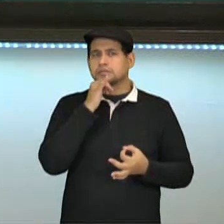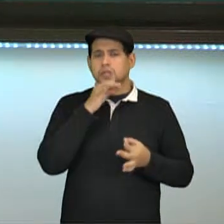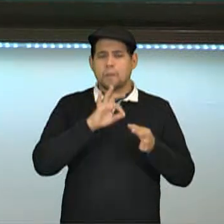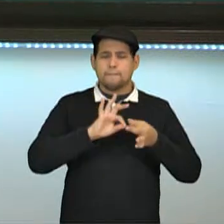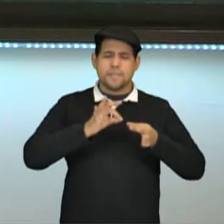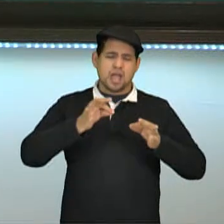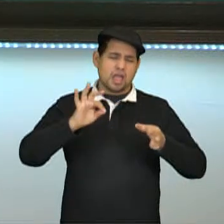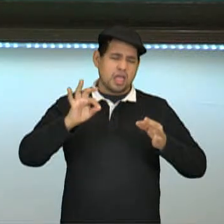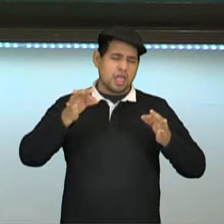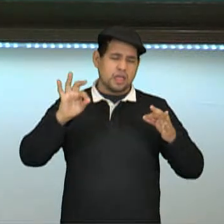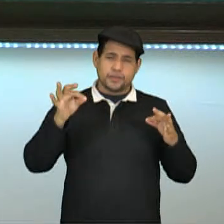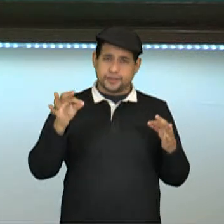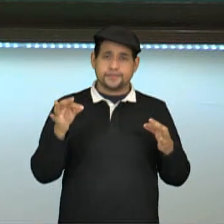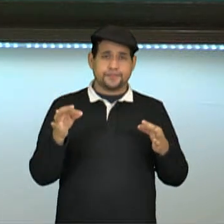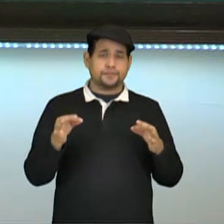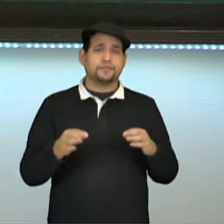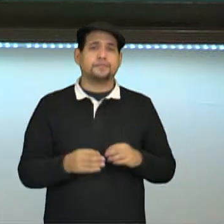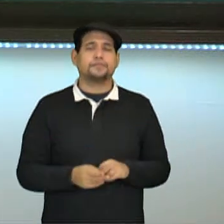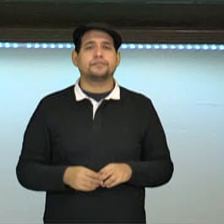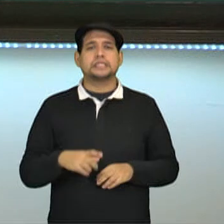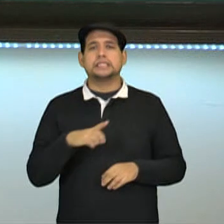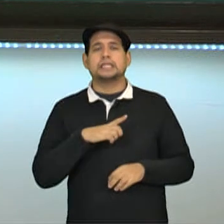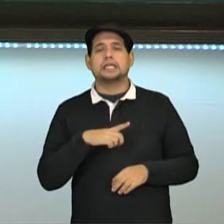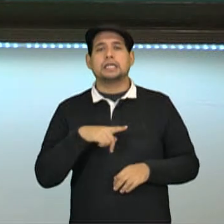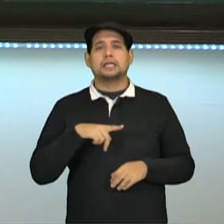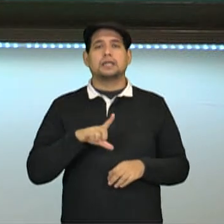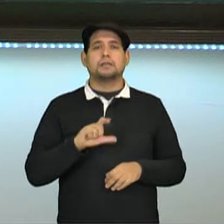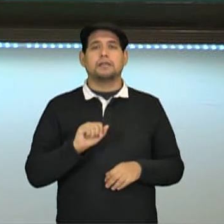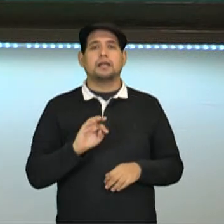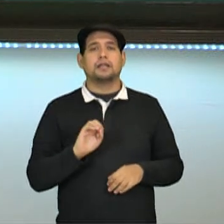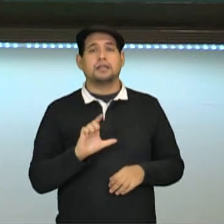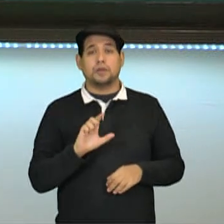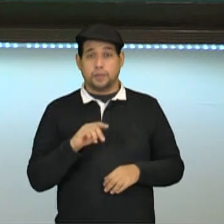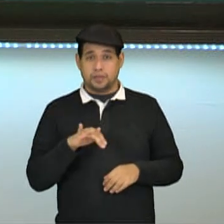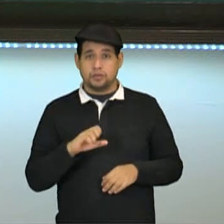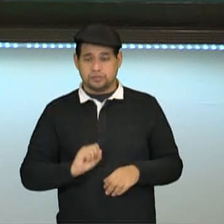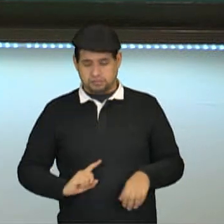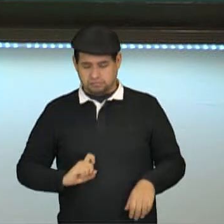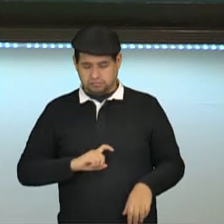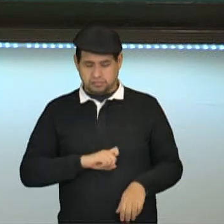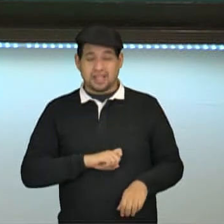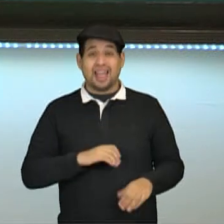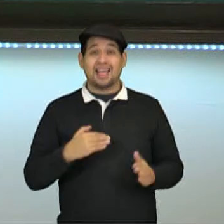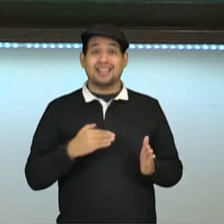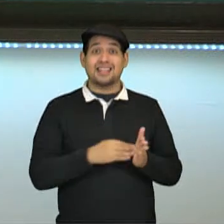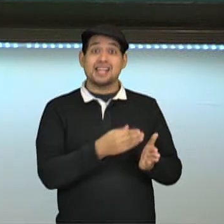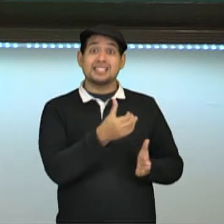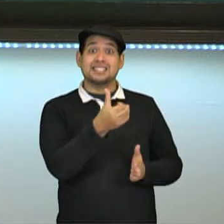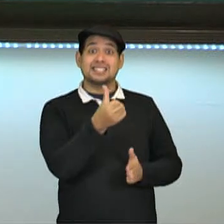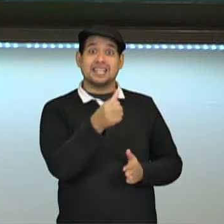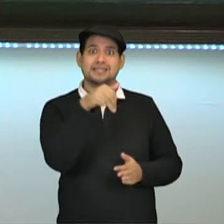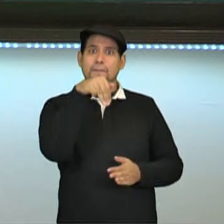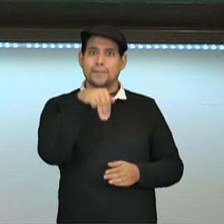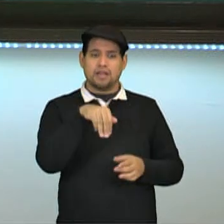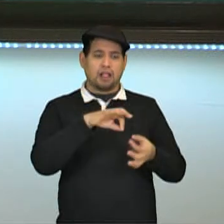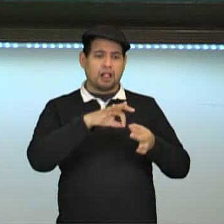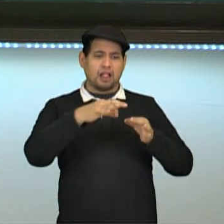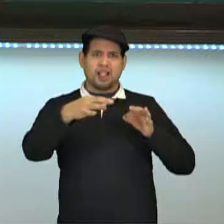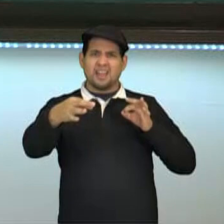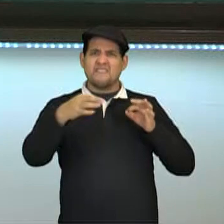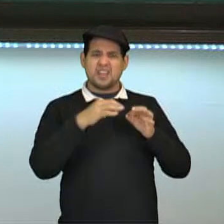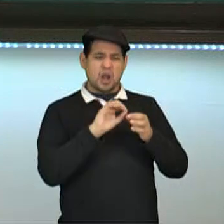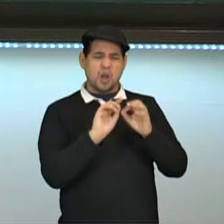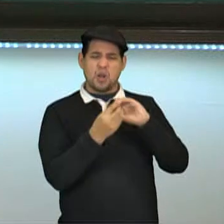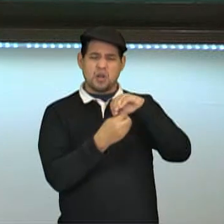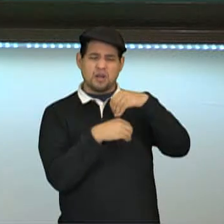metros. Exatamente. Existem ali plateumintos que podem chegar até 6 metros. Ele fica todo